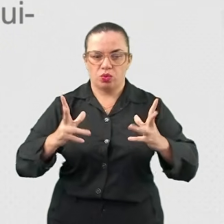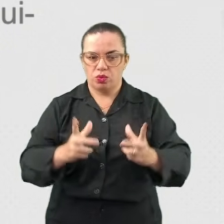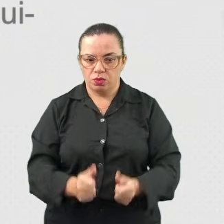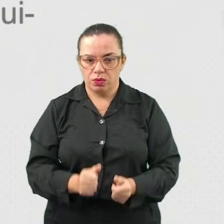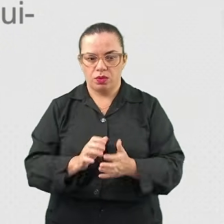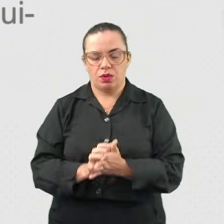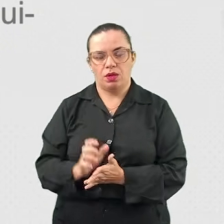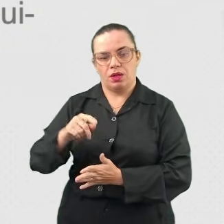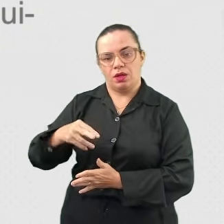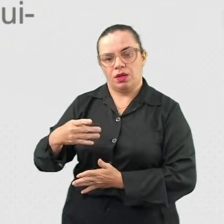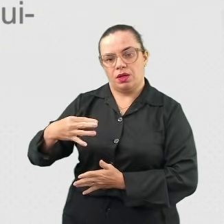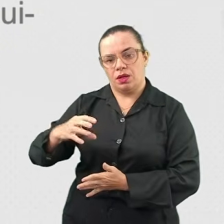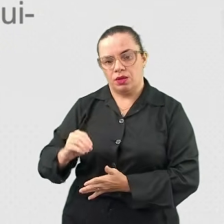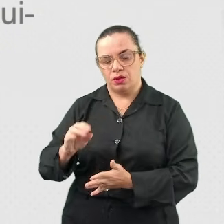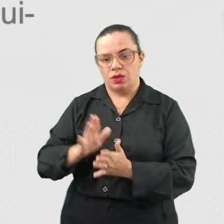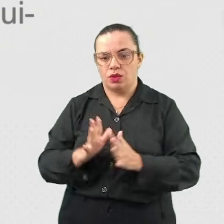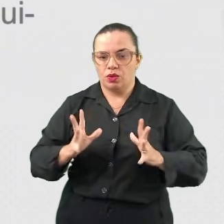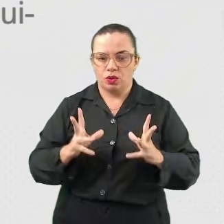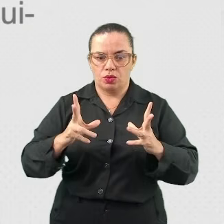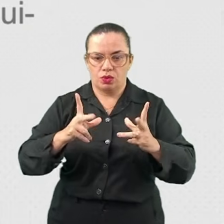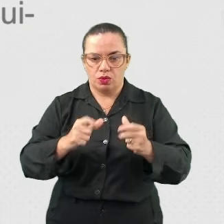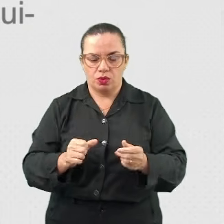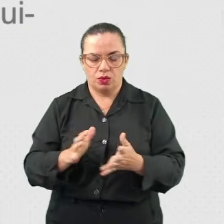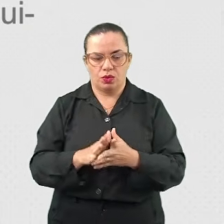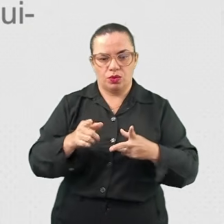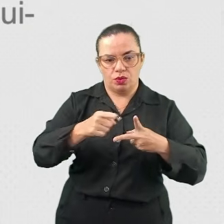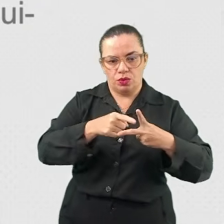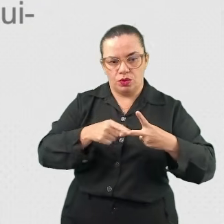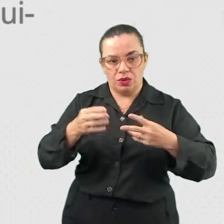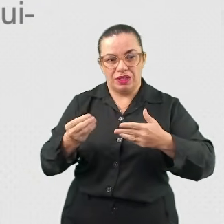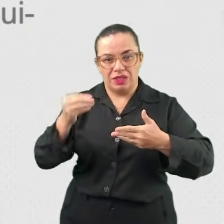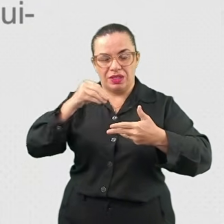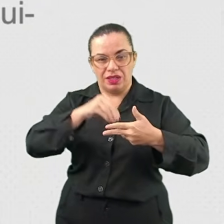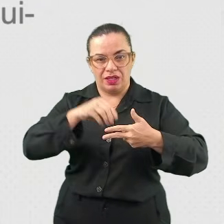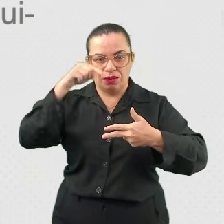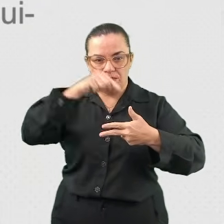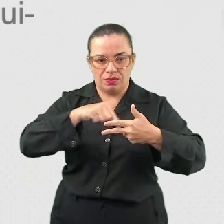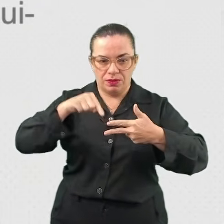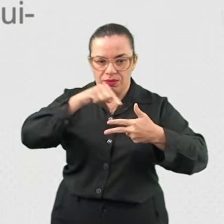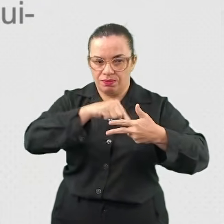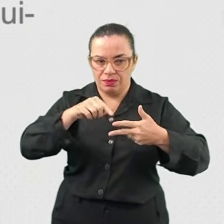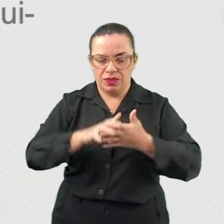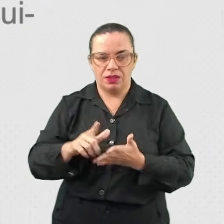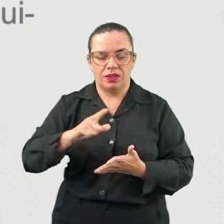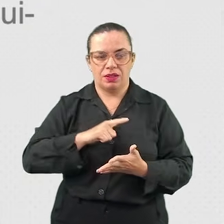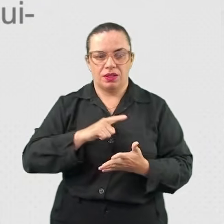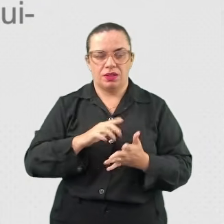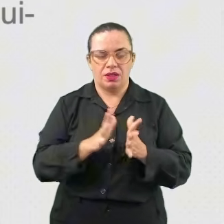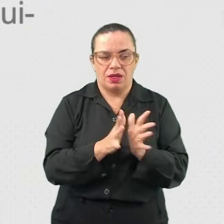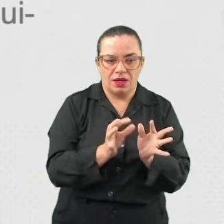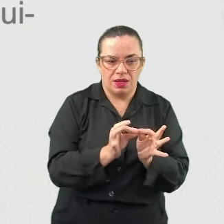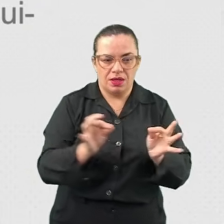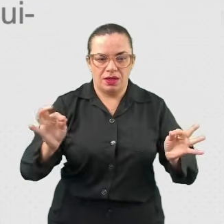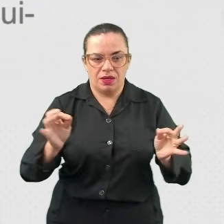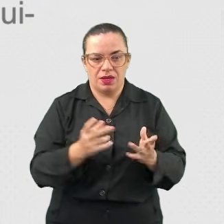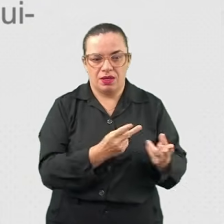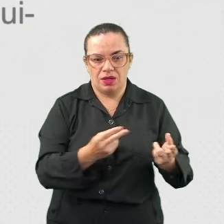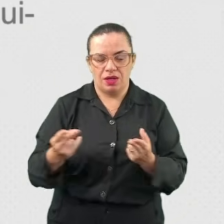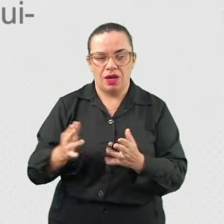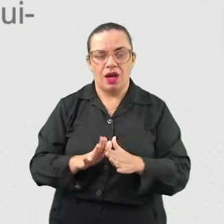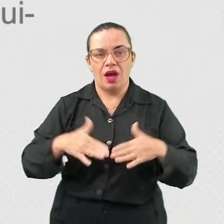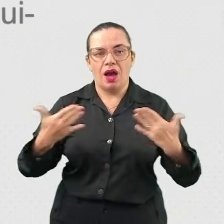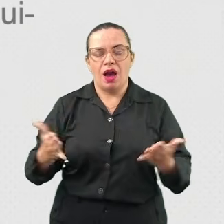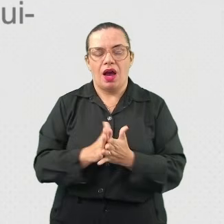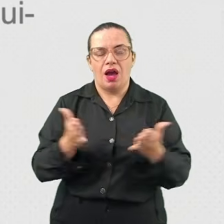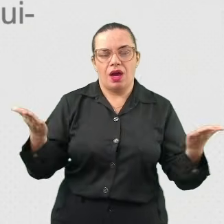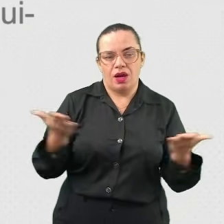equiângulo quando todos os ângulos internos têm a mesma medida. Agora, turma, quando ele é os dois, e esse é um